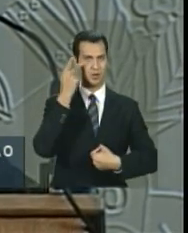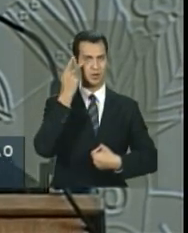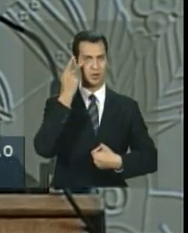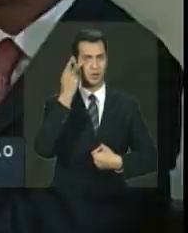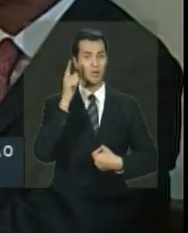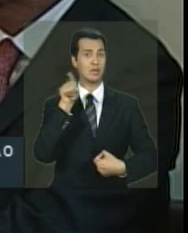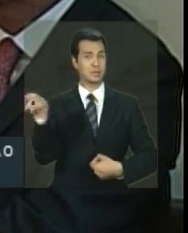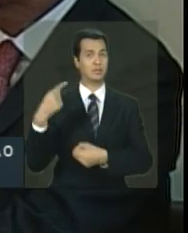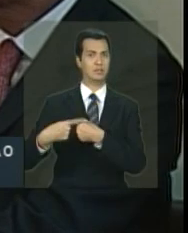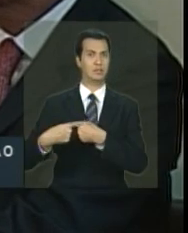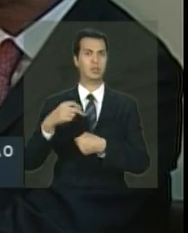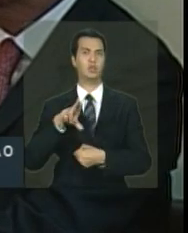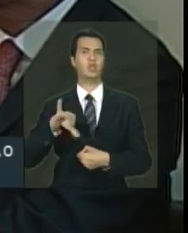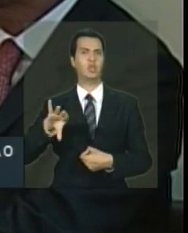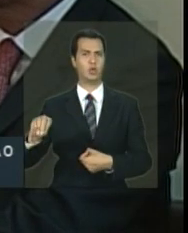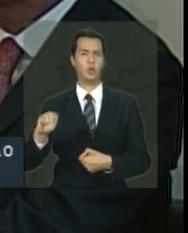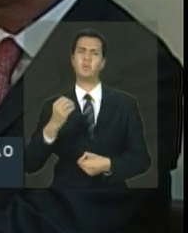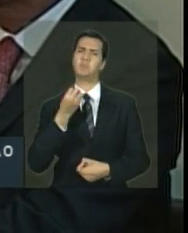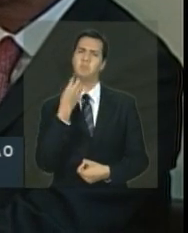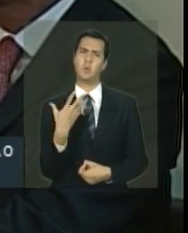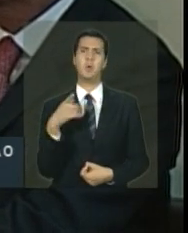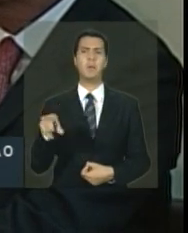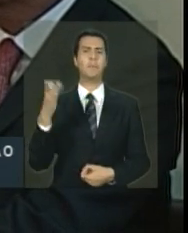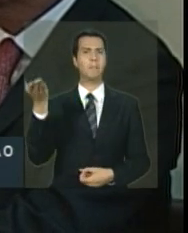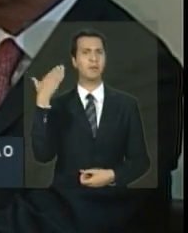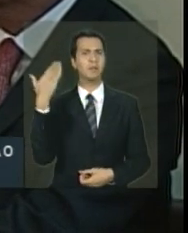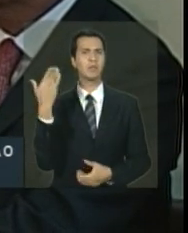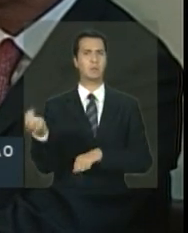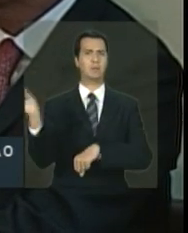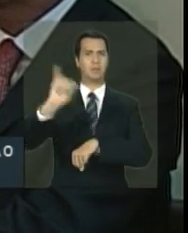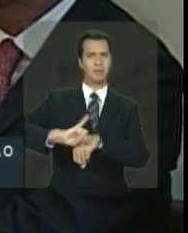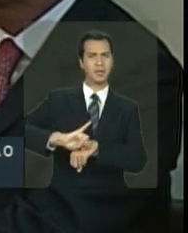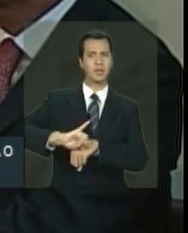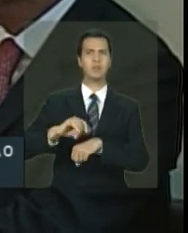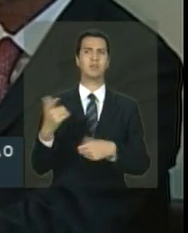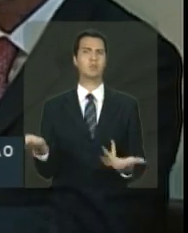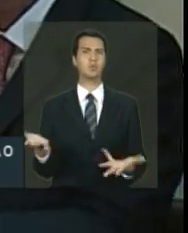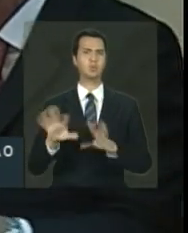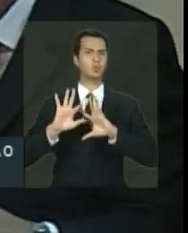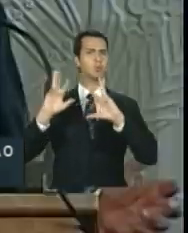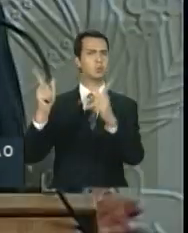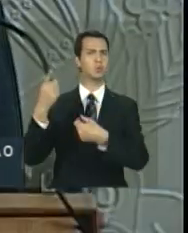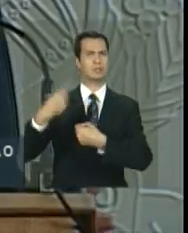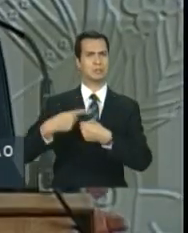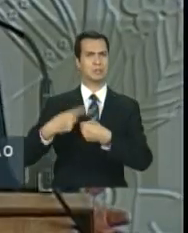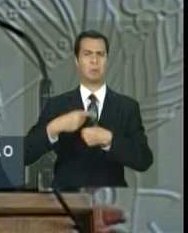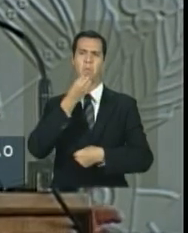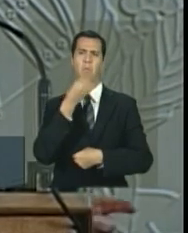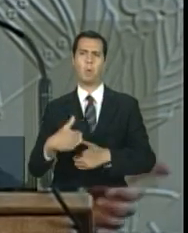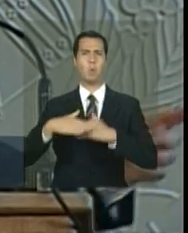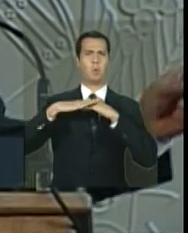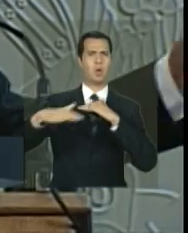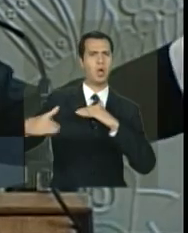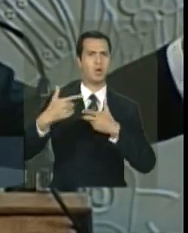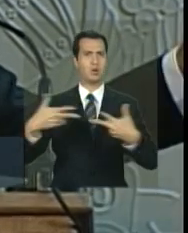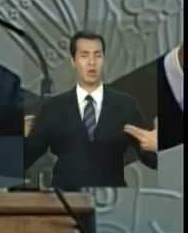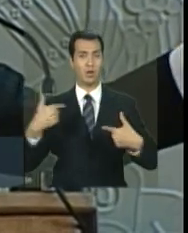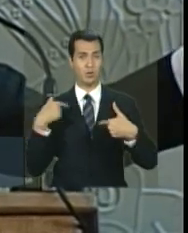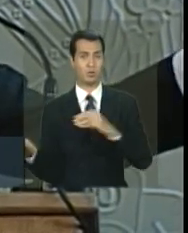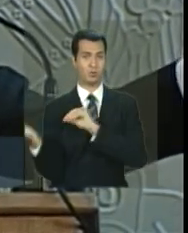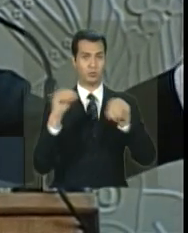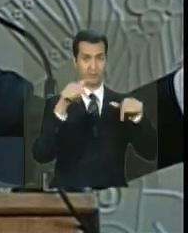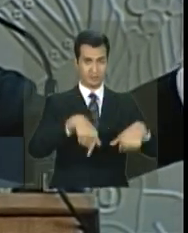o Rio já era o Rio, capital do Império, da República, tudo asfaltado. Eu cheguei aqui, eu fui morar num bairro